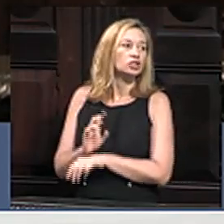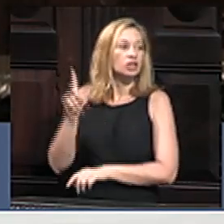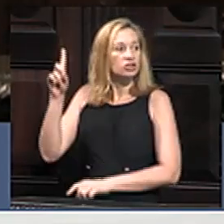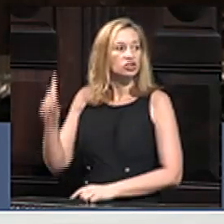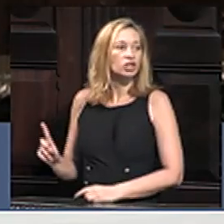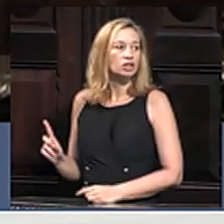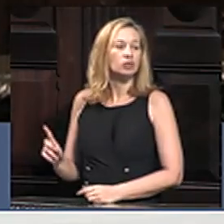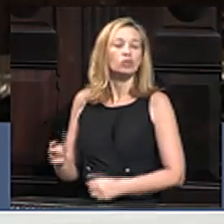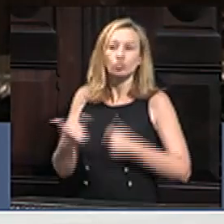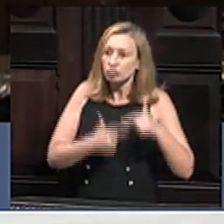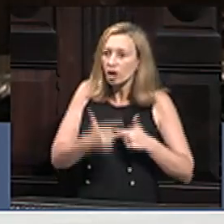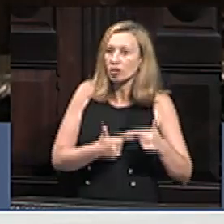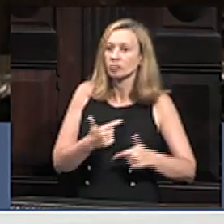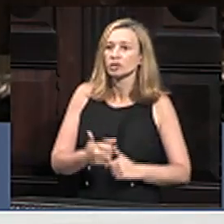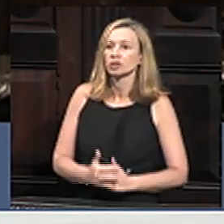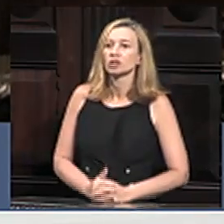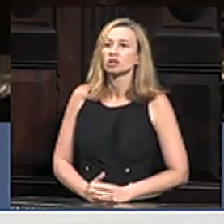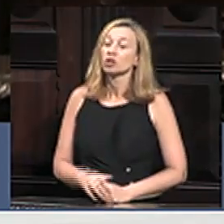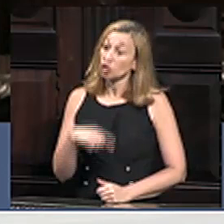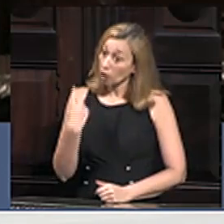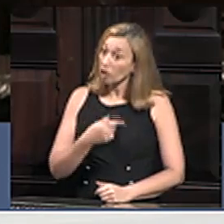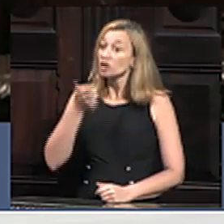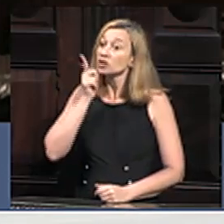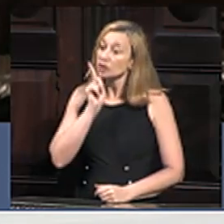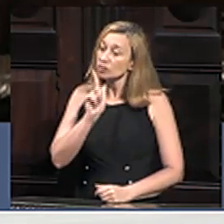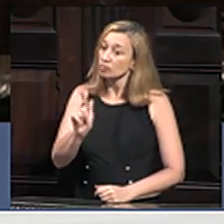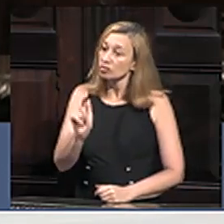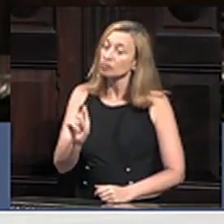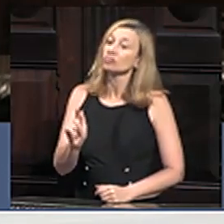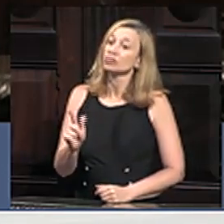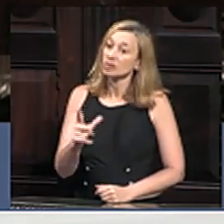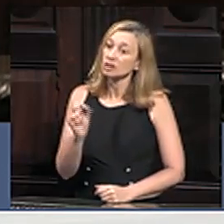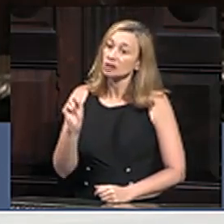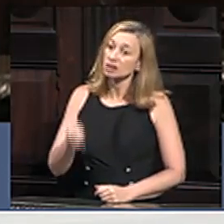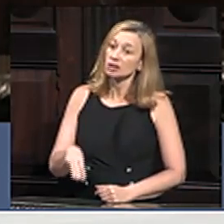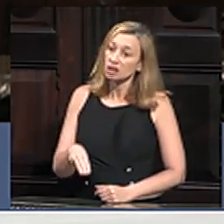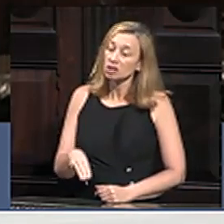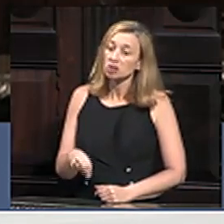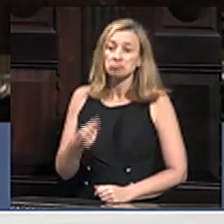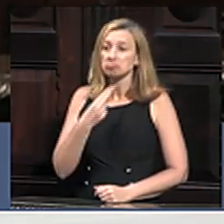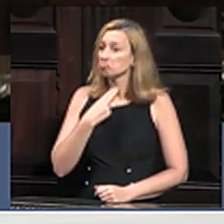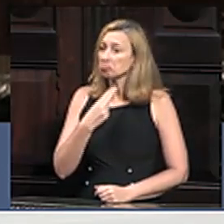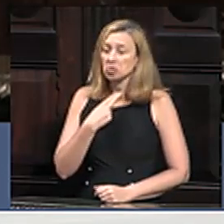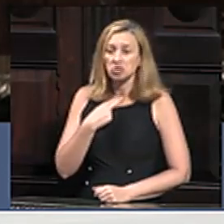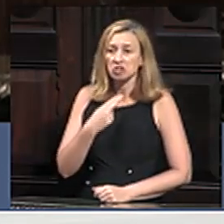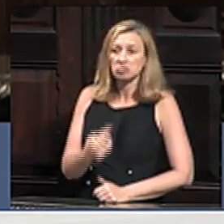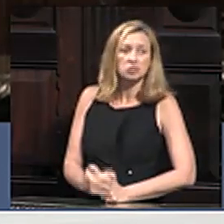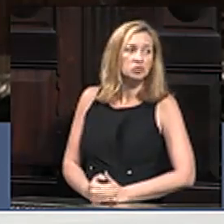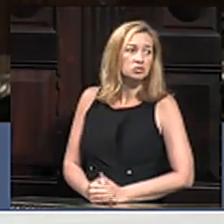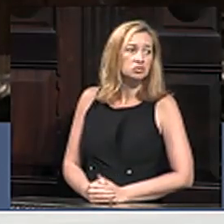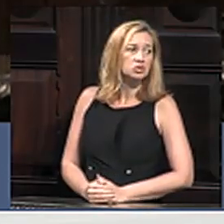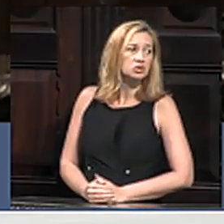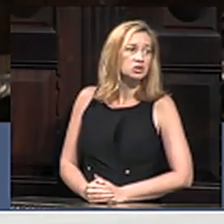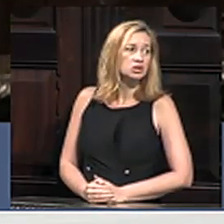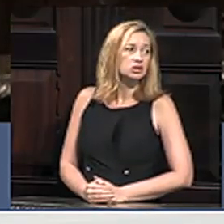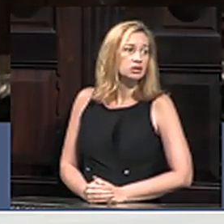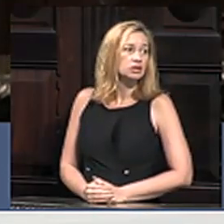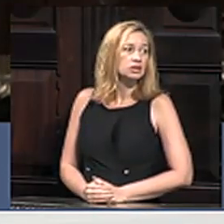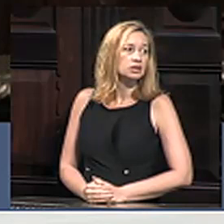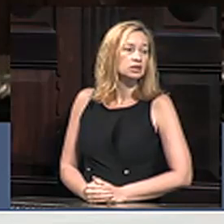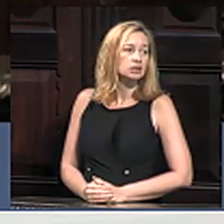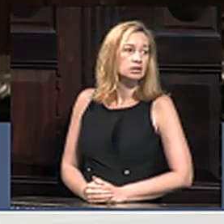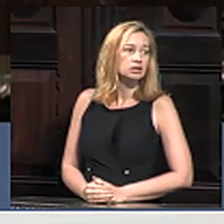Lutamos. Fomos vitoriosos, pô. Nós não podemos